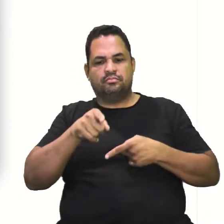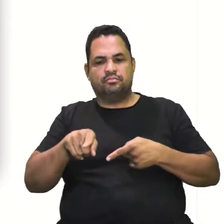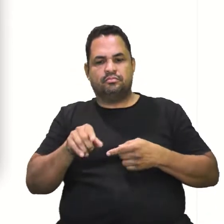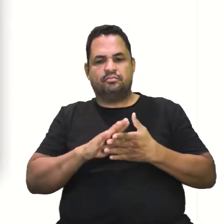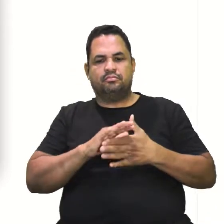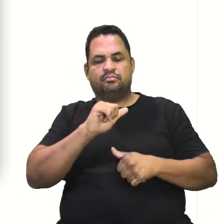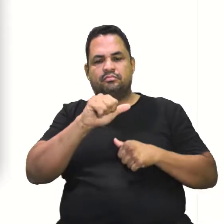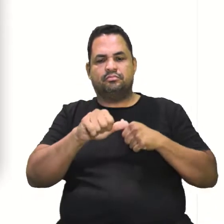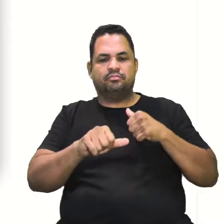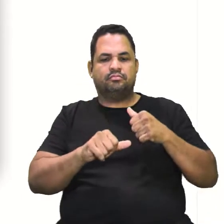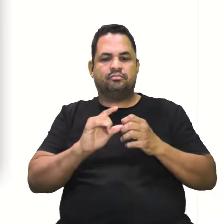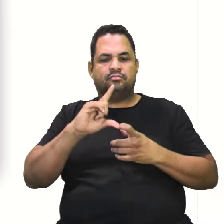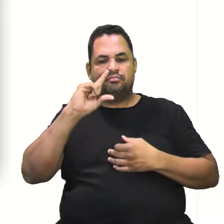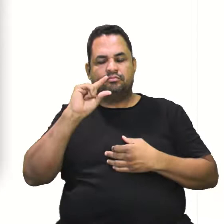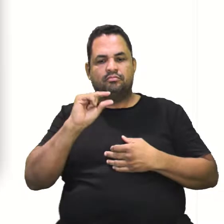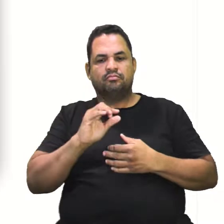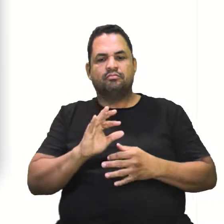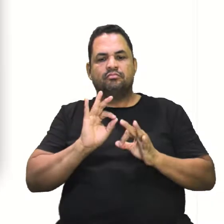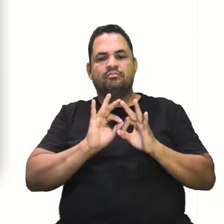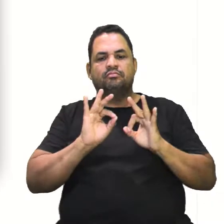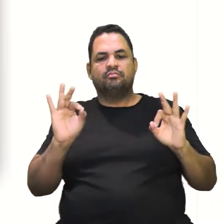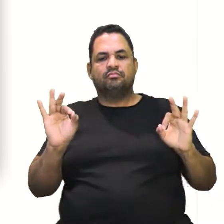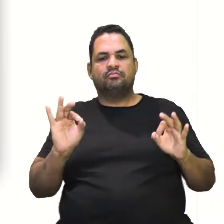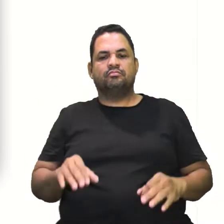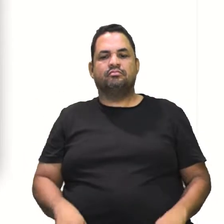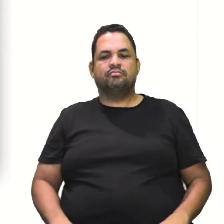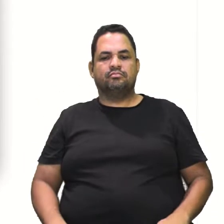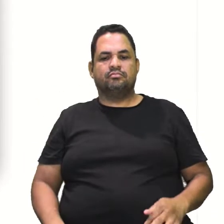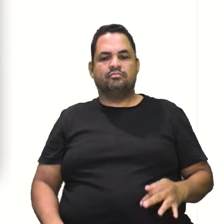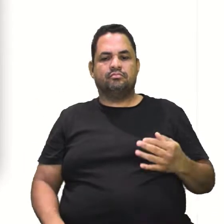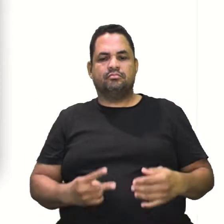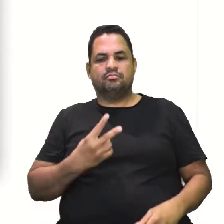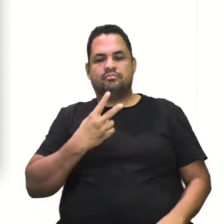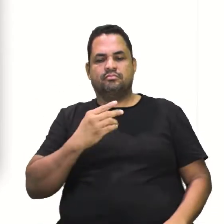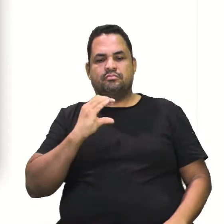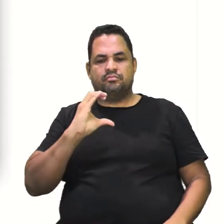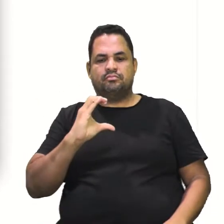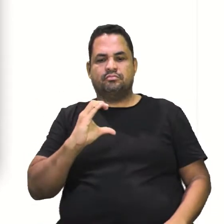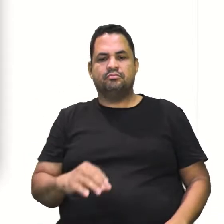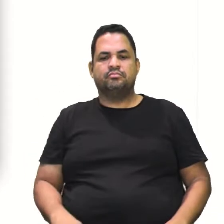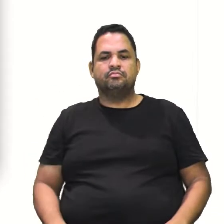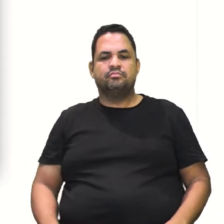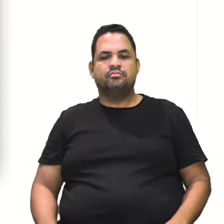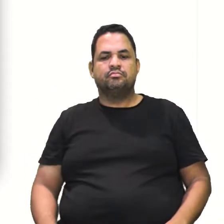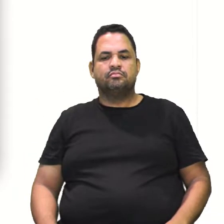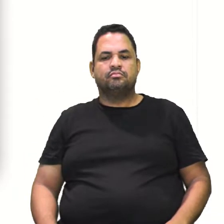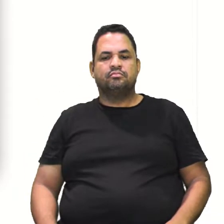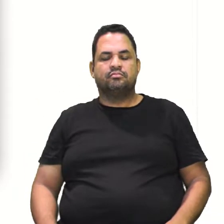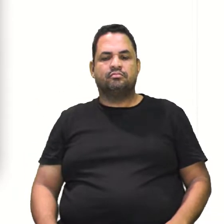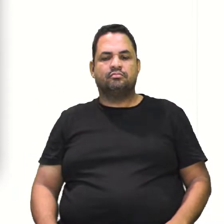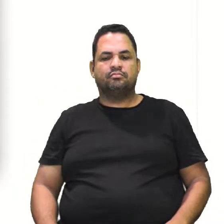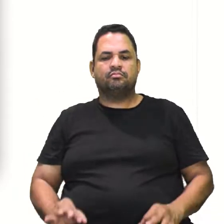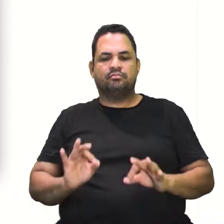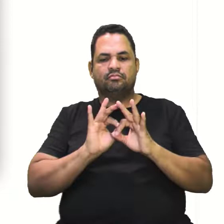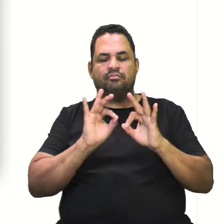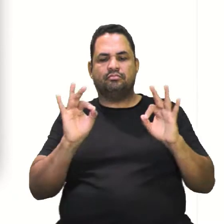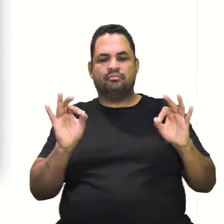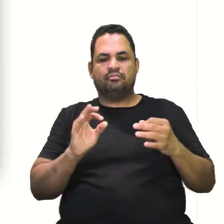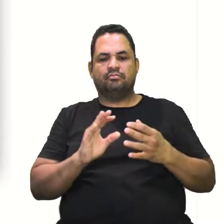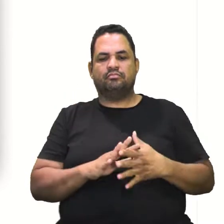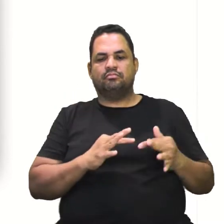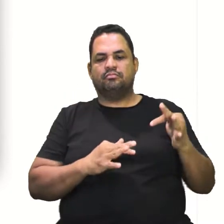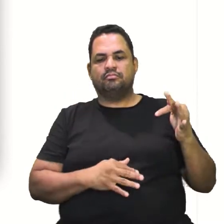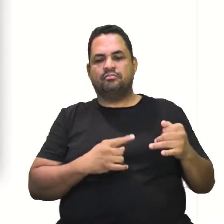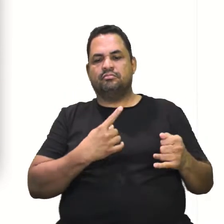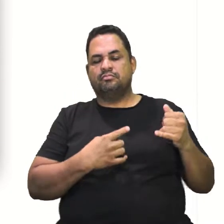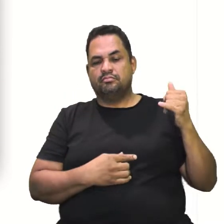Mudou um pouquinho agora, né? Então, a distância focal continuou sendo 2C, né? Olha aqui, 2C. Agora a gente